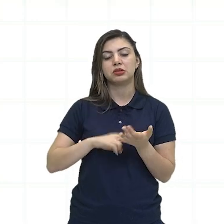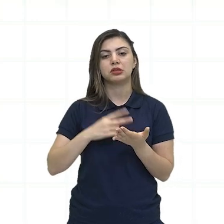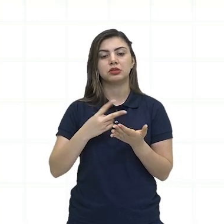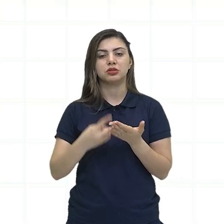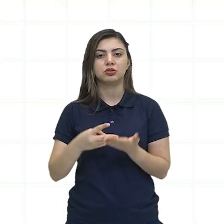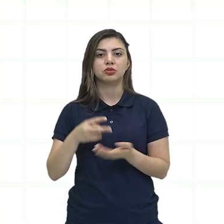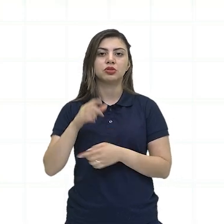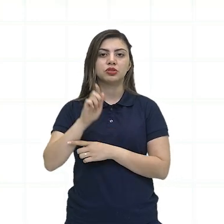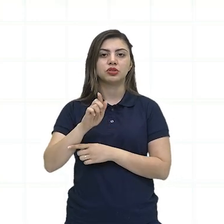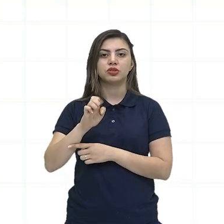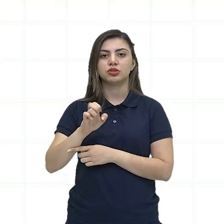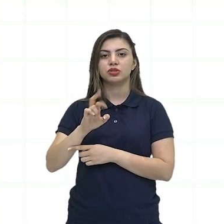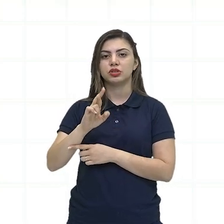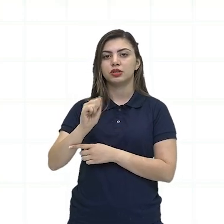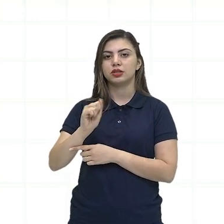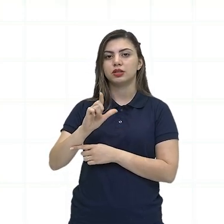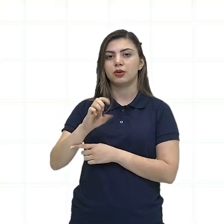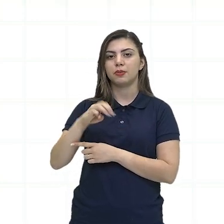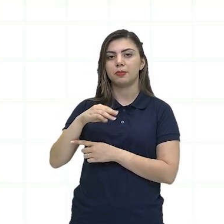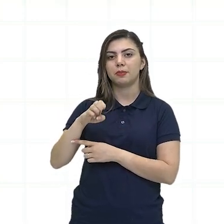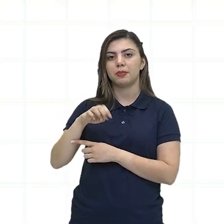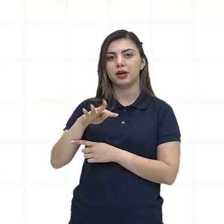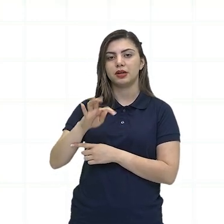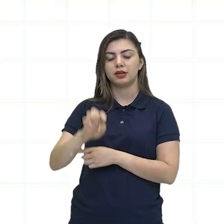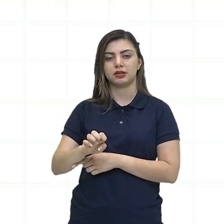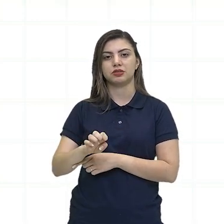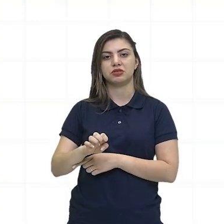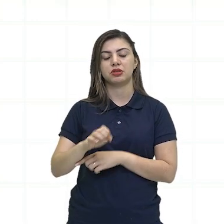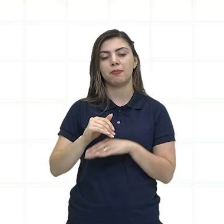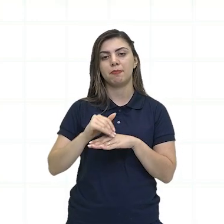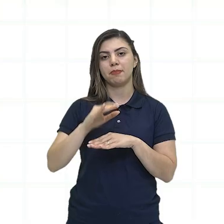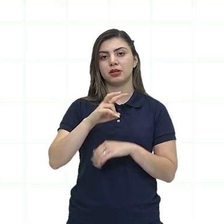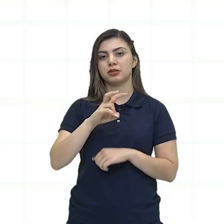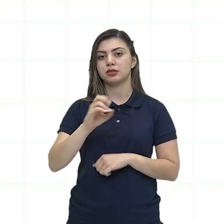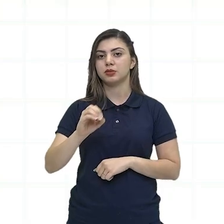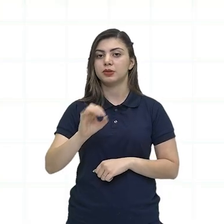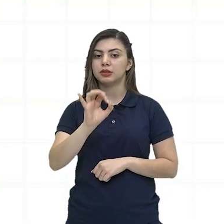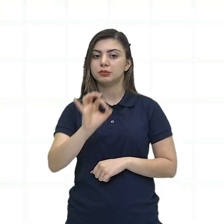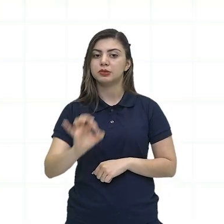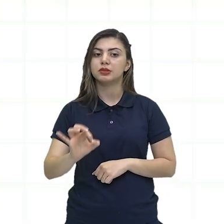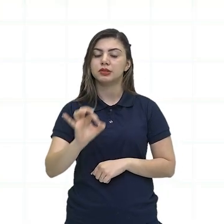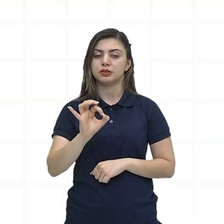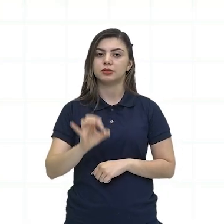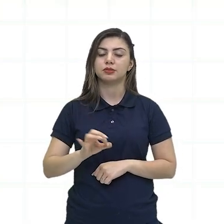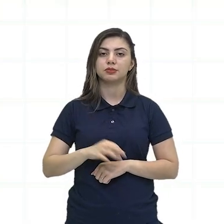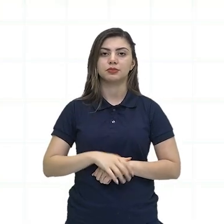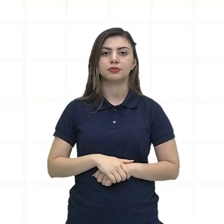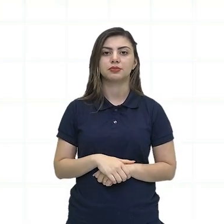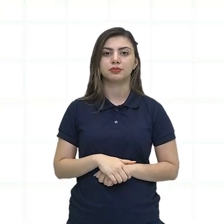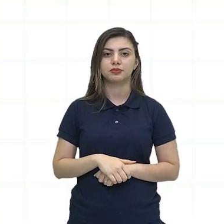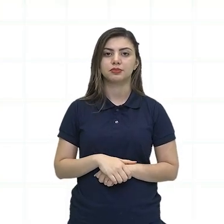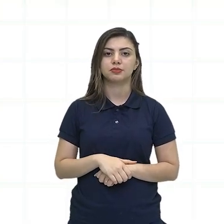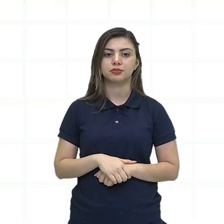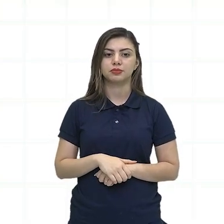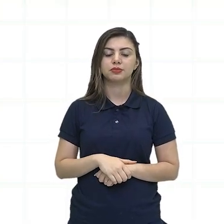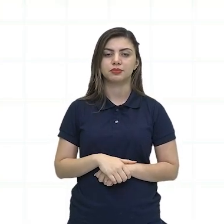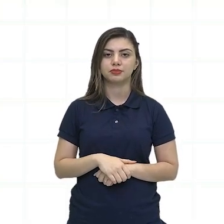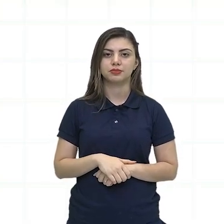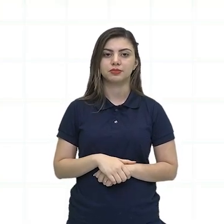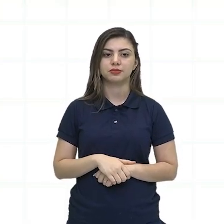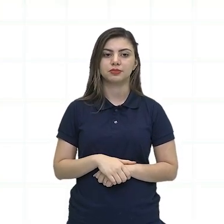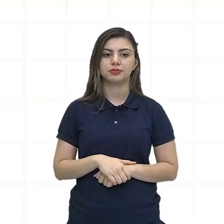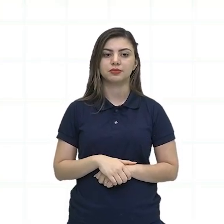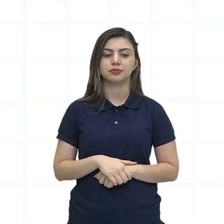uma boa frequência que acontece, a maior parte do tempo, mais 50%. Então, tem always, usually,